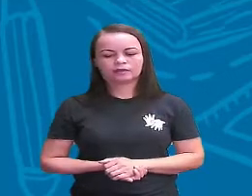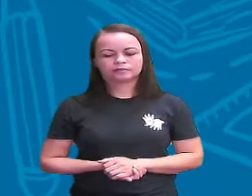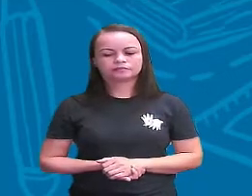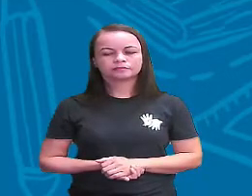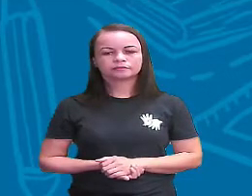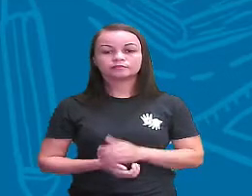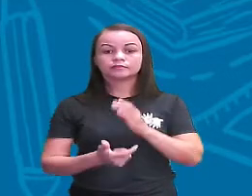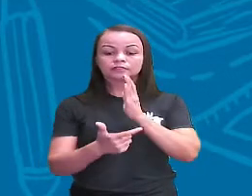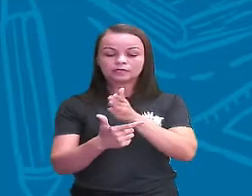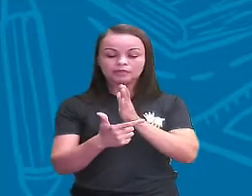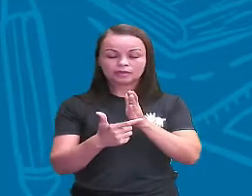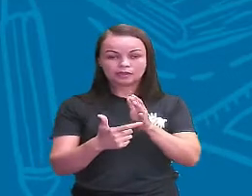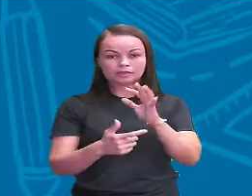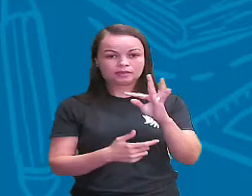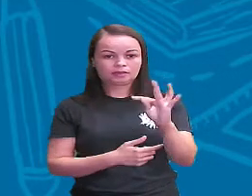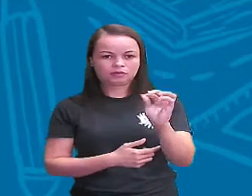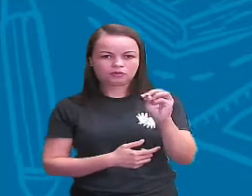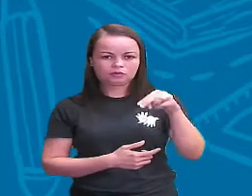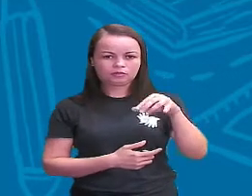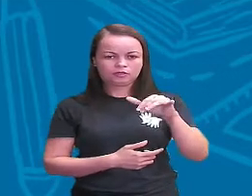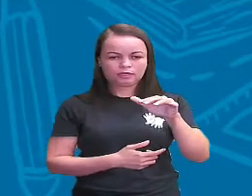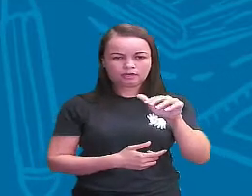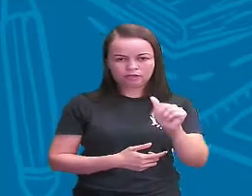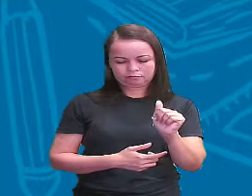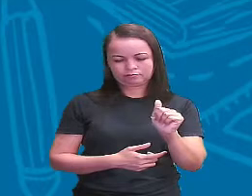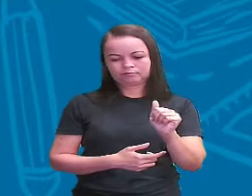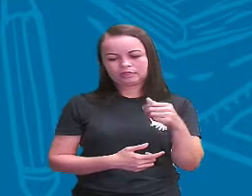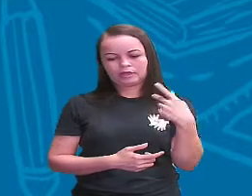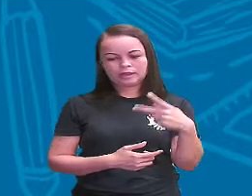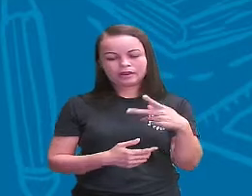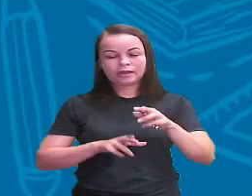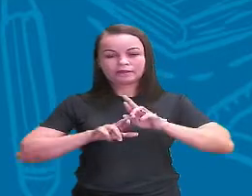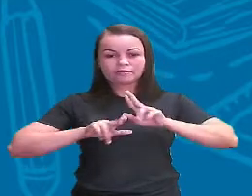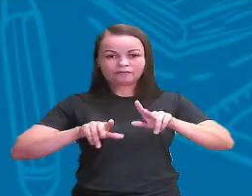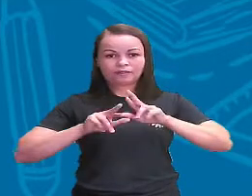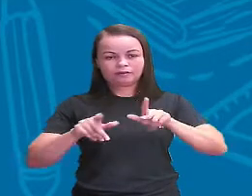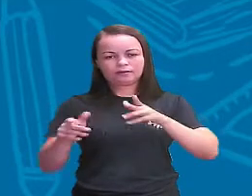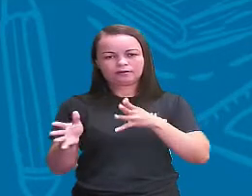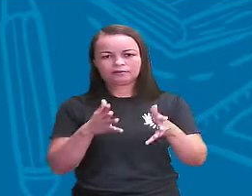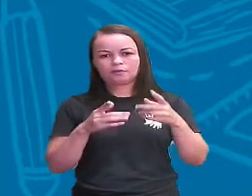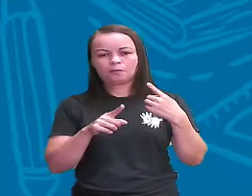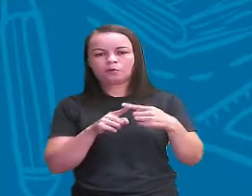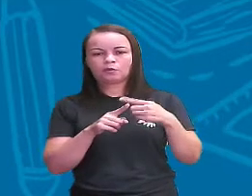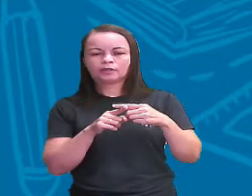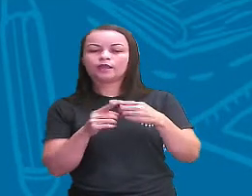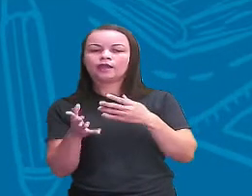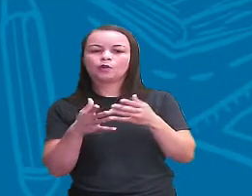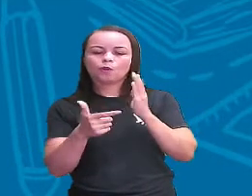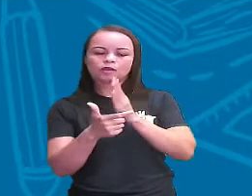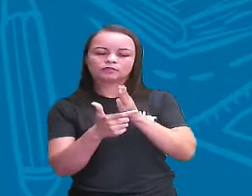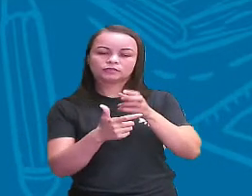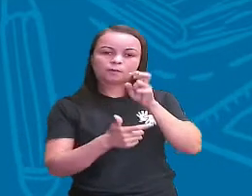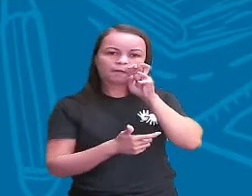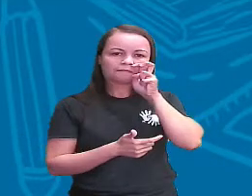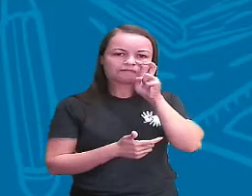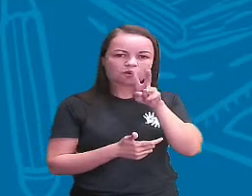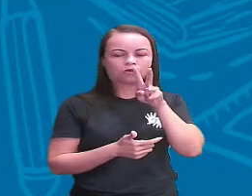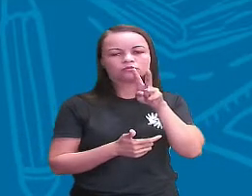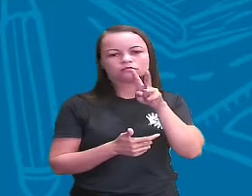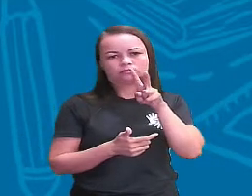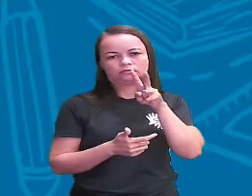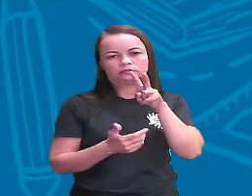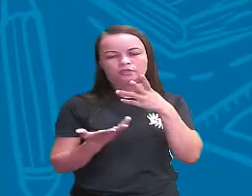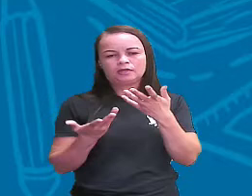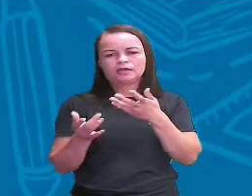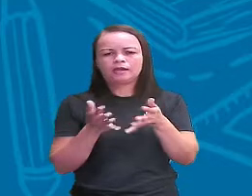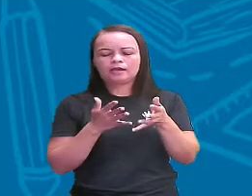tônica é diferenciada por ser a sílaba mais forte de uma palavra. É aquela que a